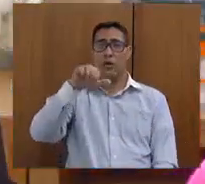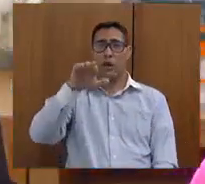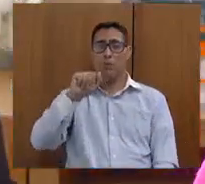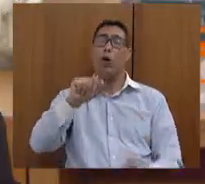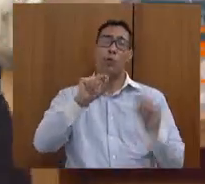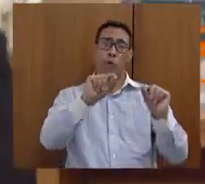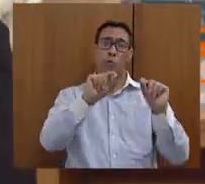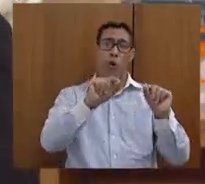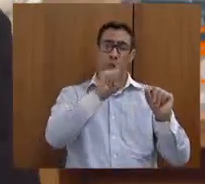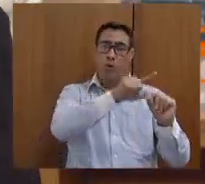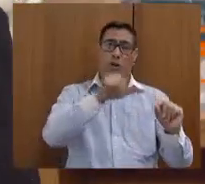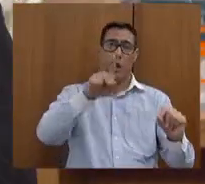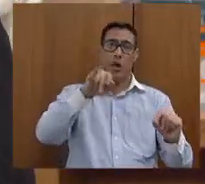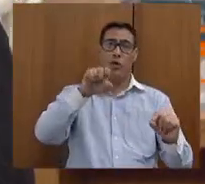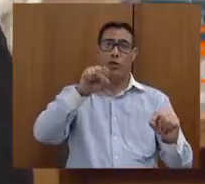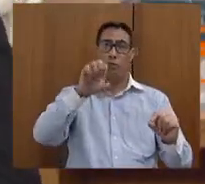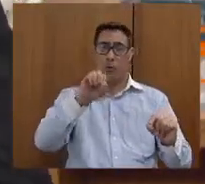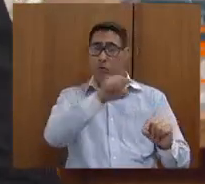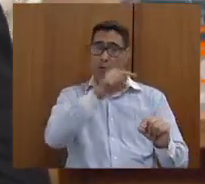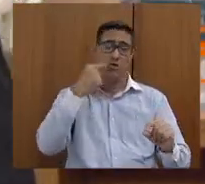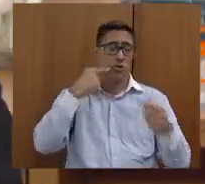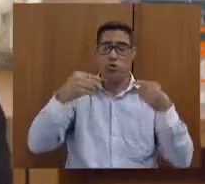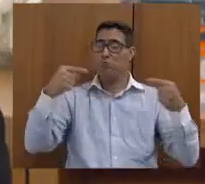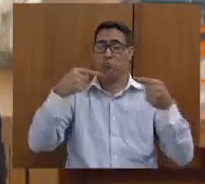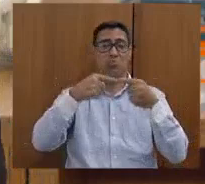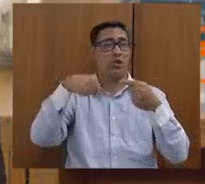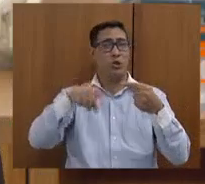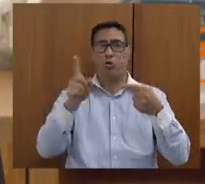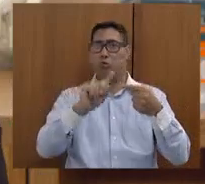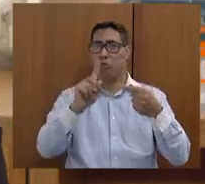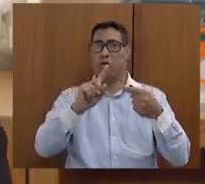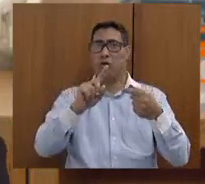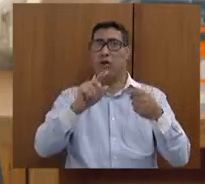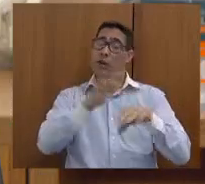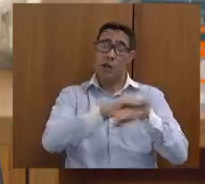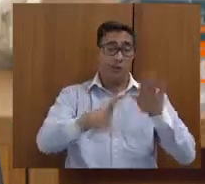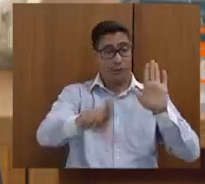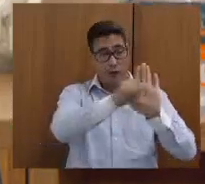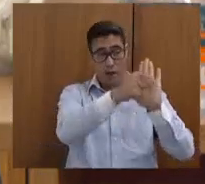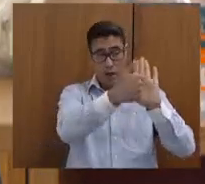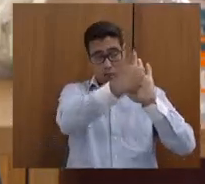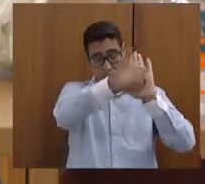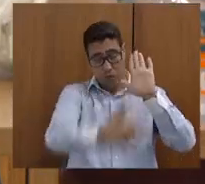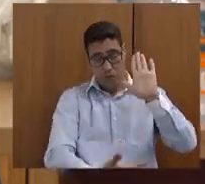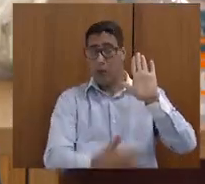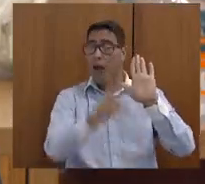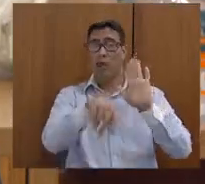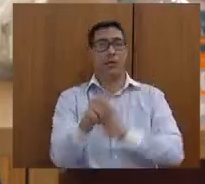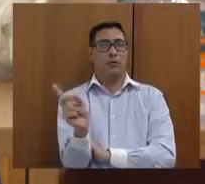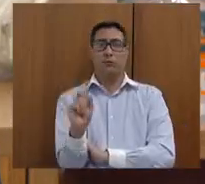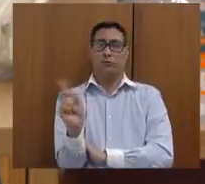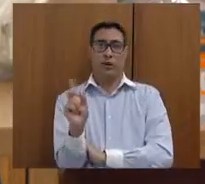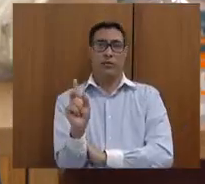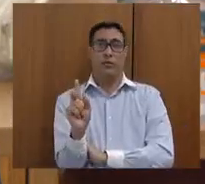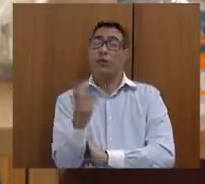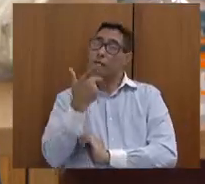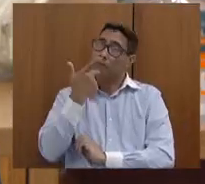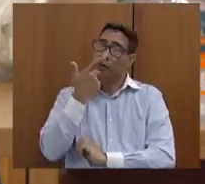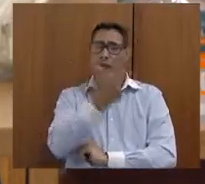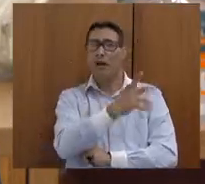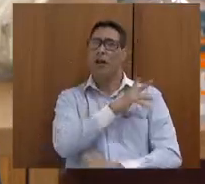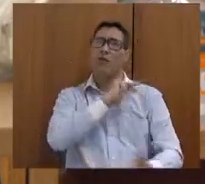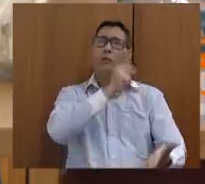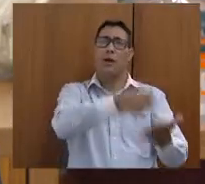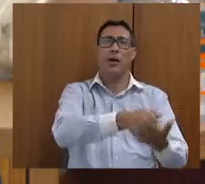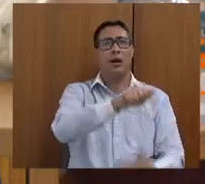que nós discordamos e entendemos que o que a lei diz não é isso não é então quando você fala que ah